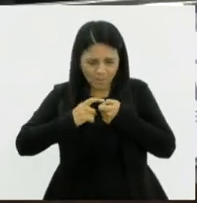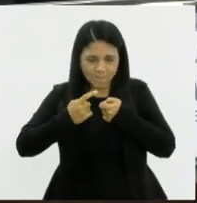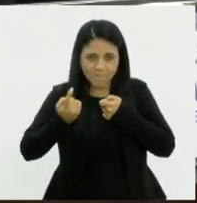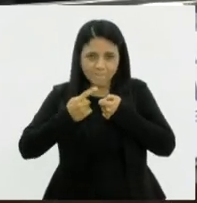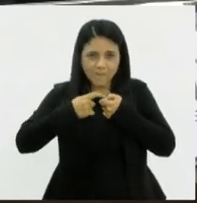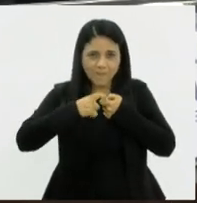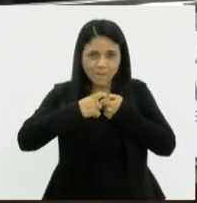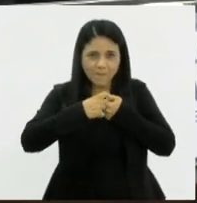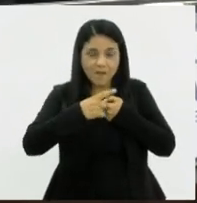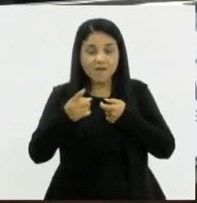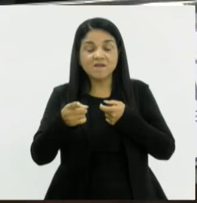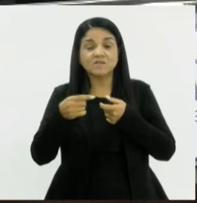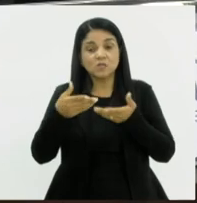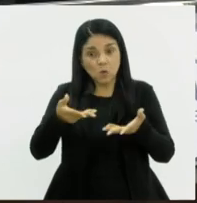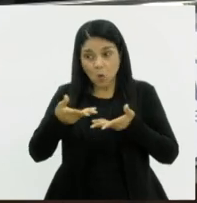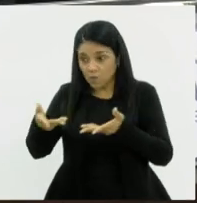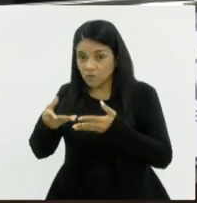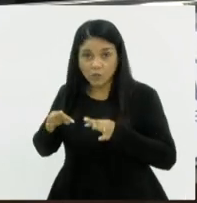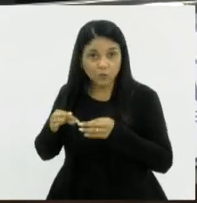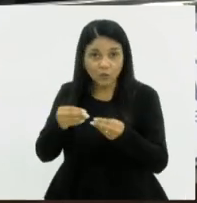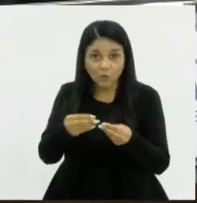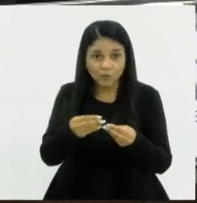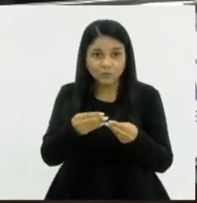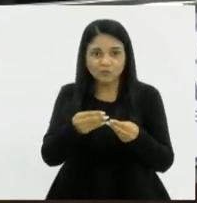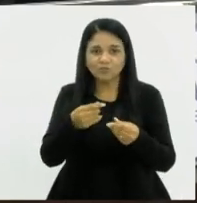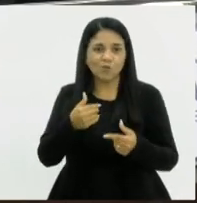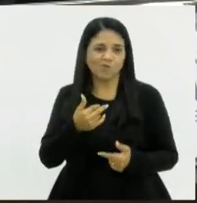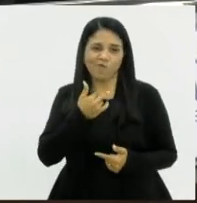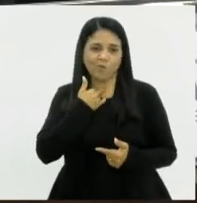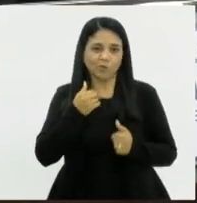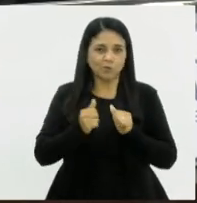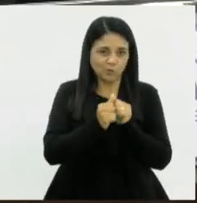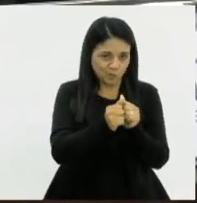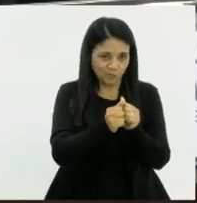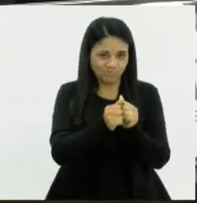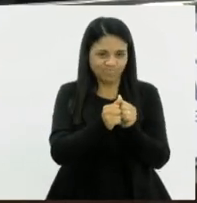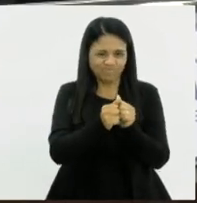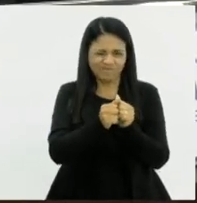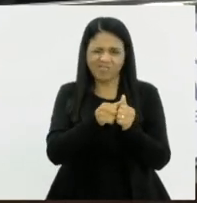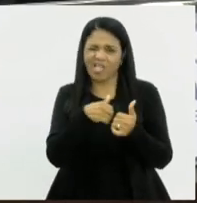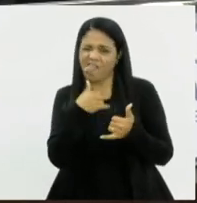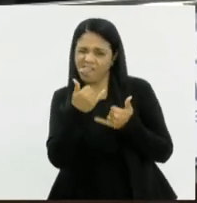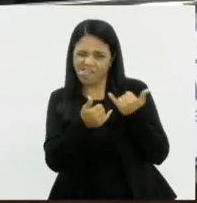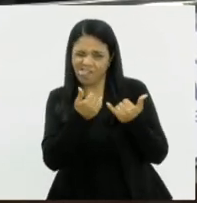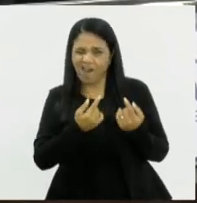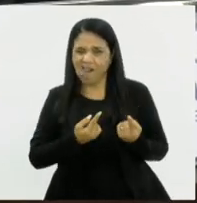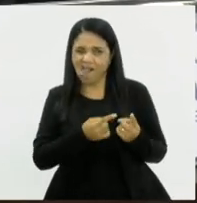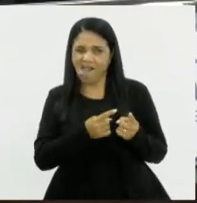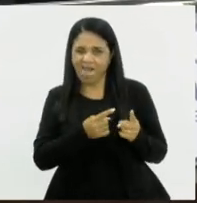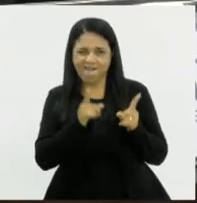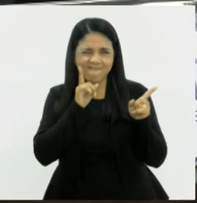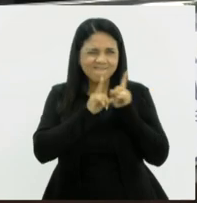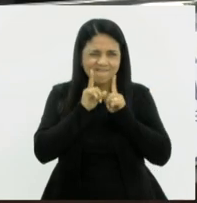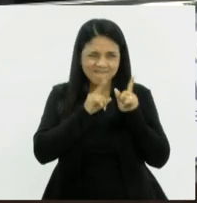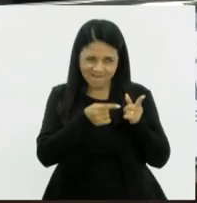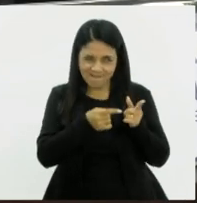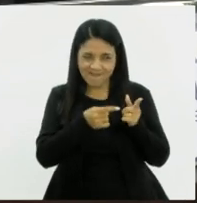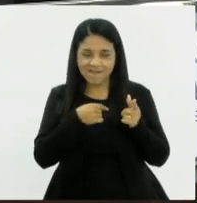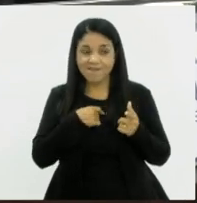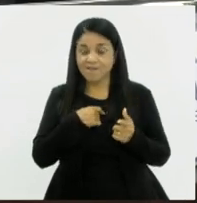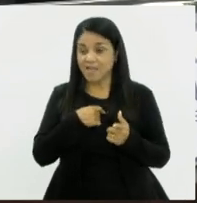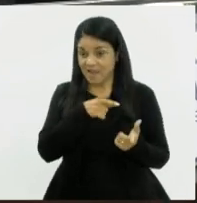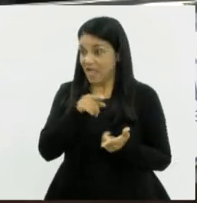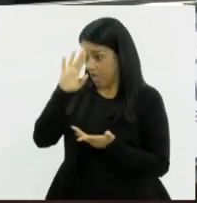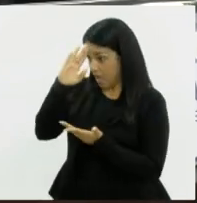convida todos que você tem que convidar, leva todos para lá, porque eu não vou poder estar contigo. Mas eu estava brefando, né, brincando. E fiz que ela acreditasse que era